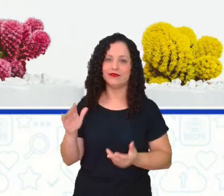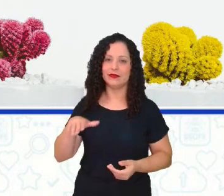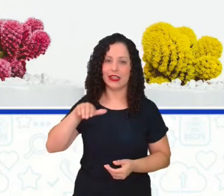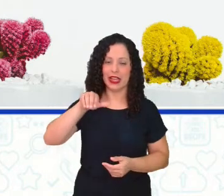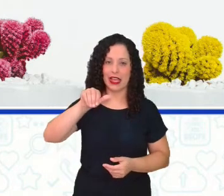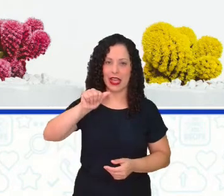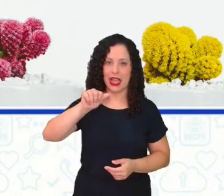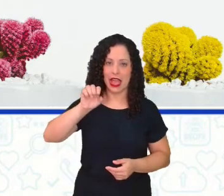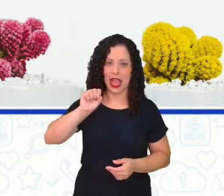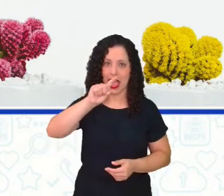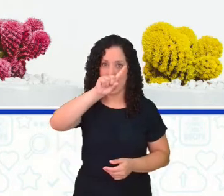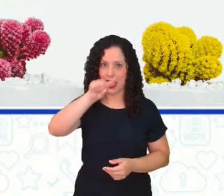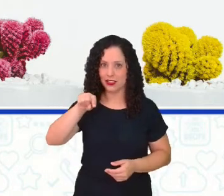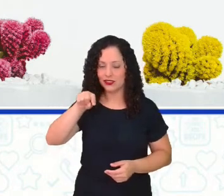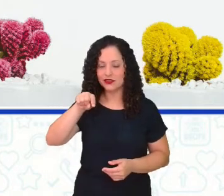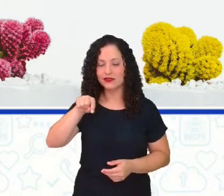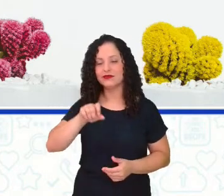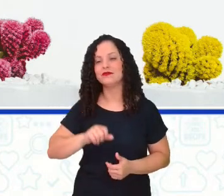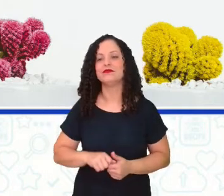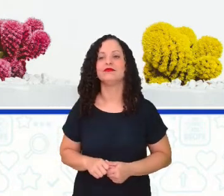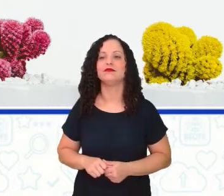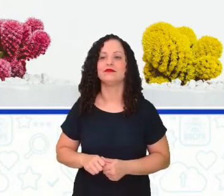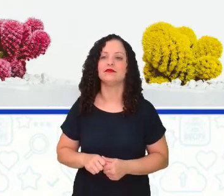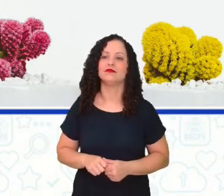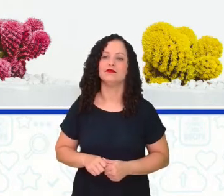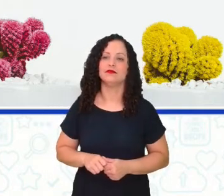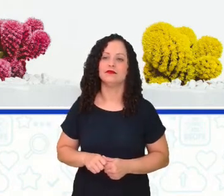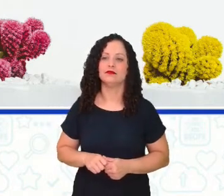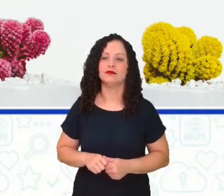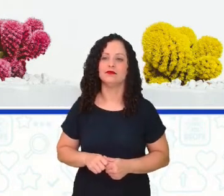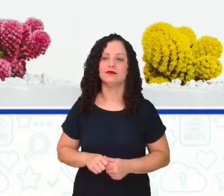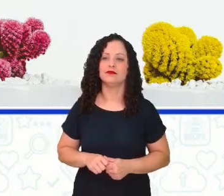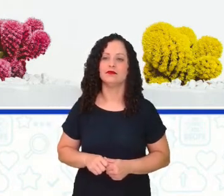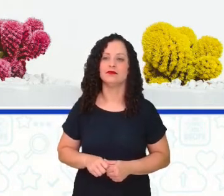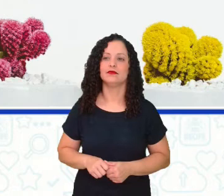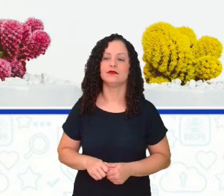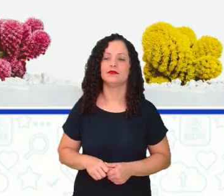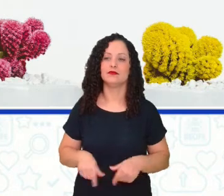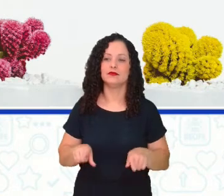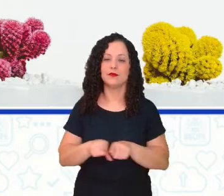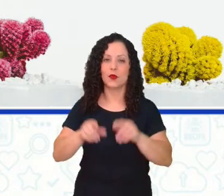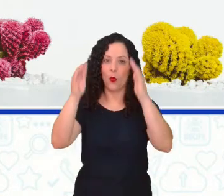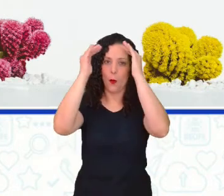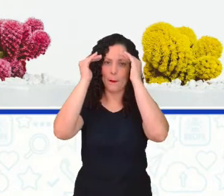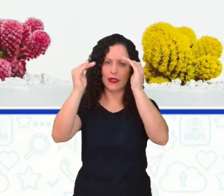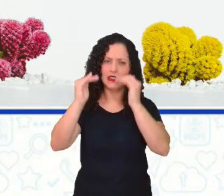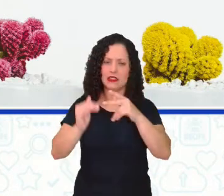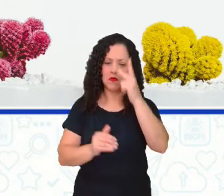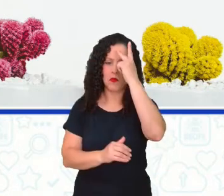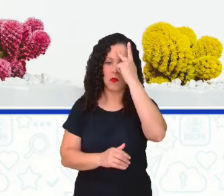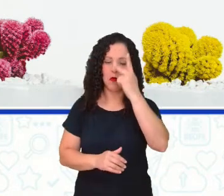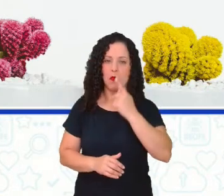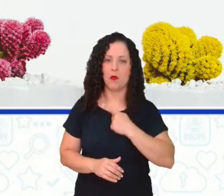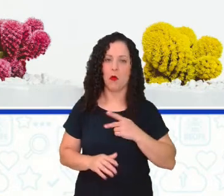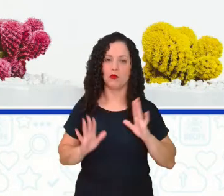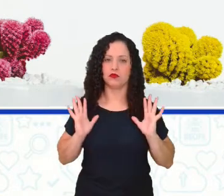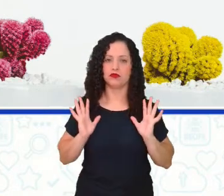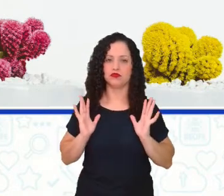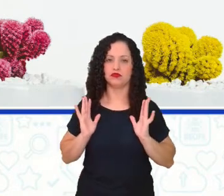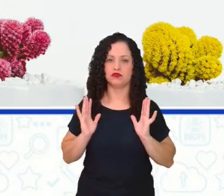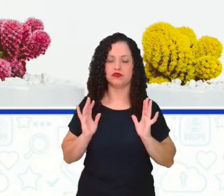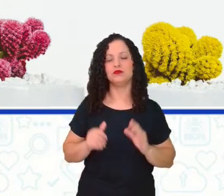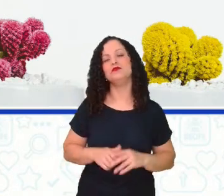porque ele é essa partezinha com a preposição. Obedecia ao seu próprio jeito. E é por isso que a gente não